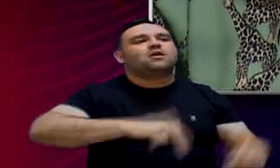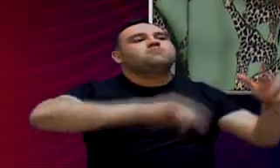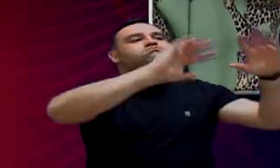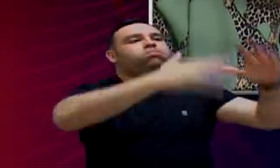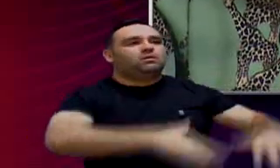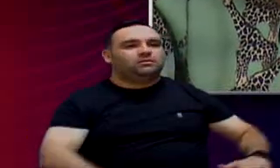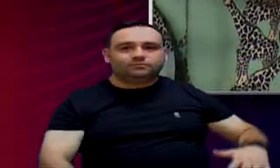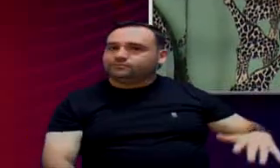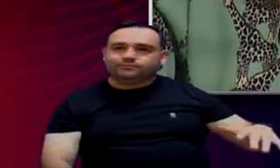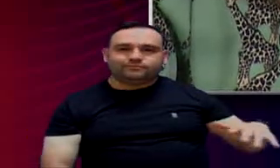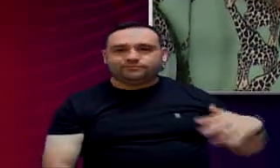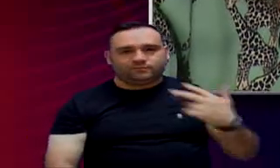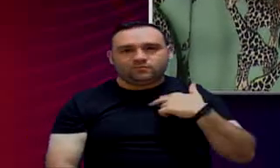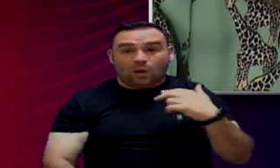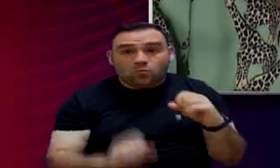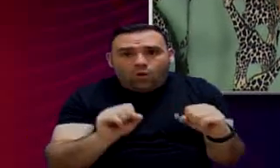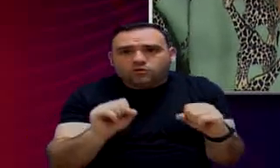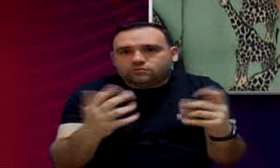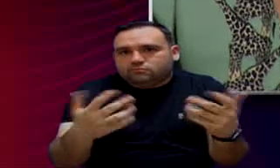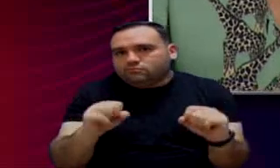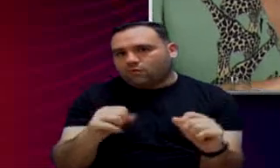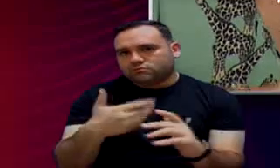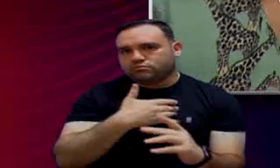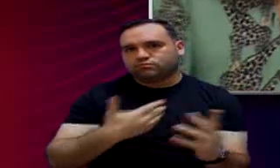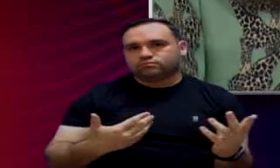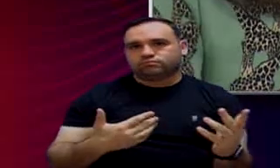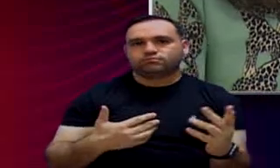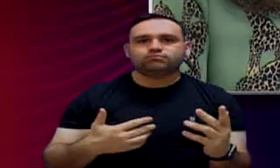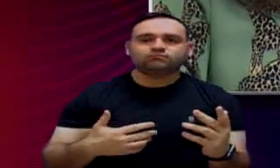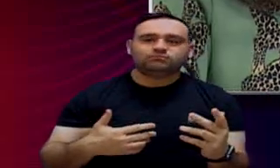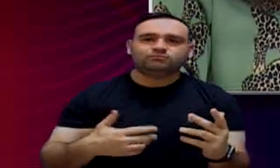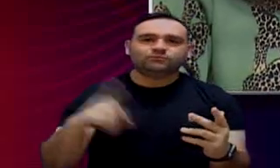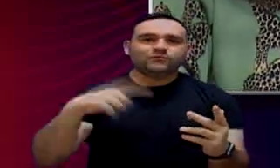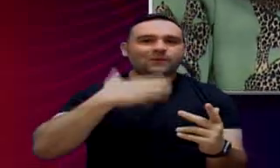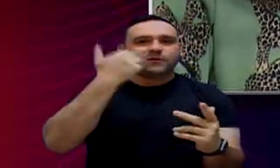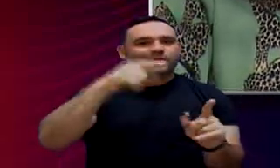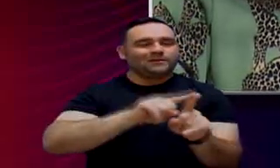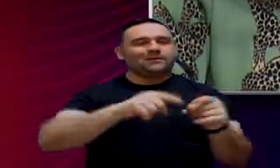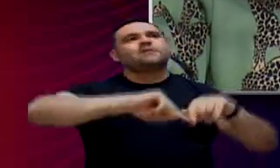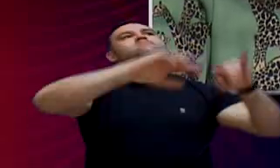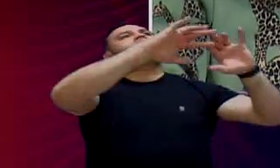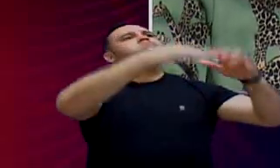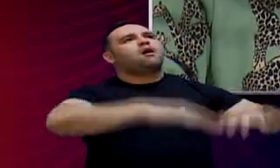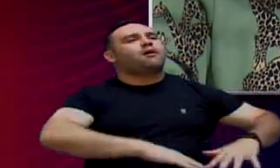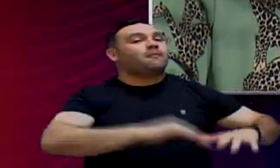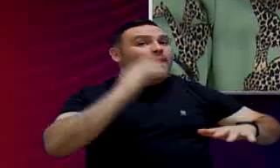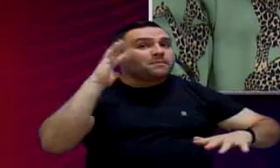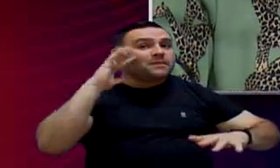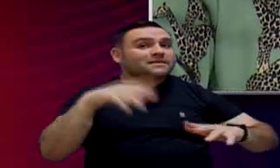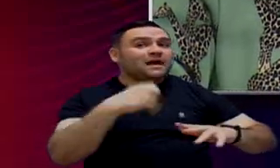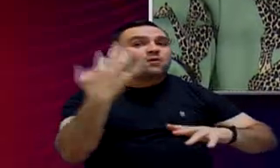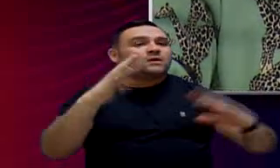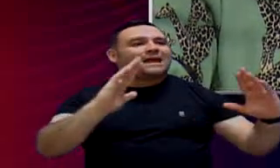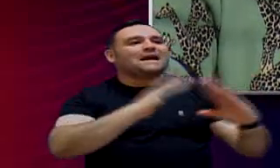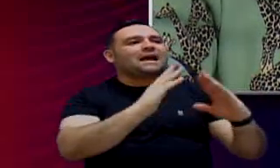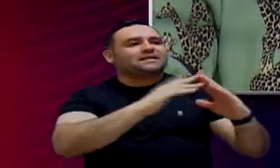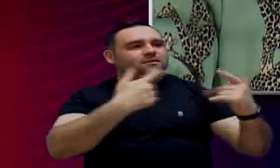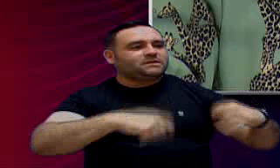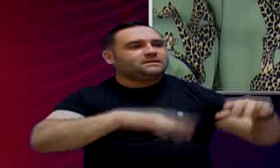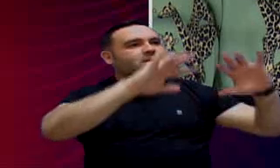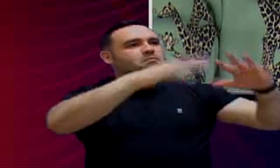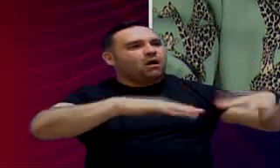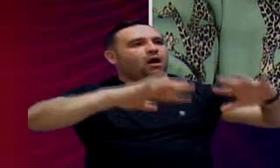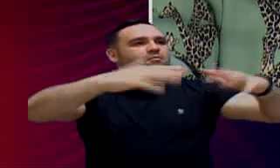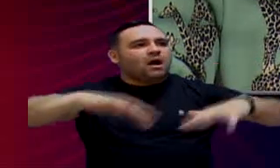então poderia poderia seria também o melhor dos mundos mas imagina a quantidade de casa que eu ia ter que derrubar